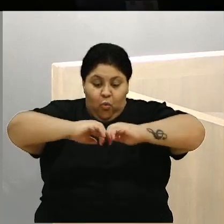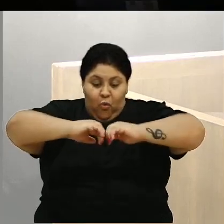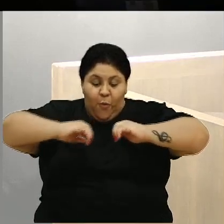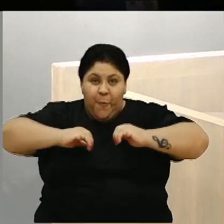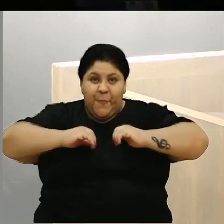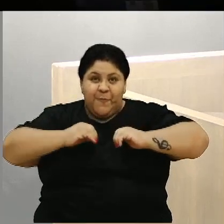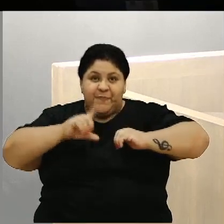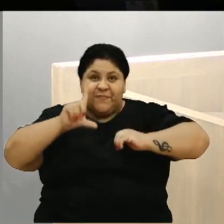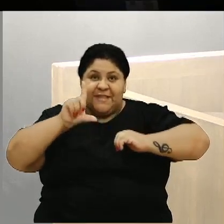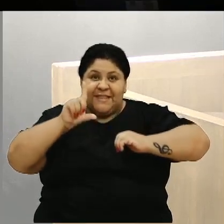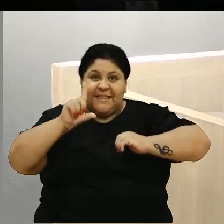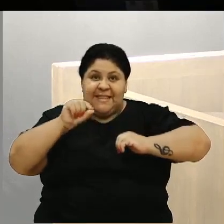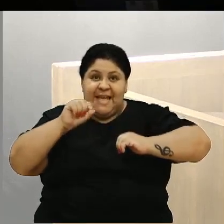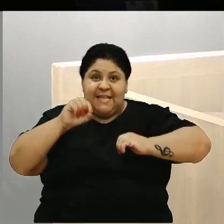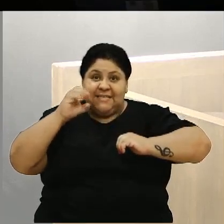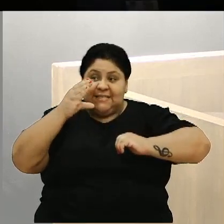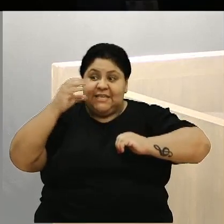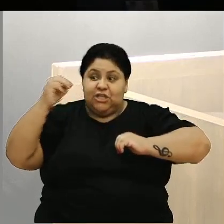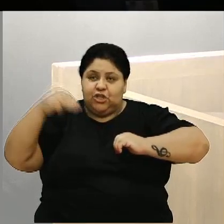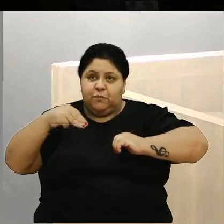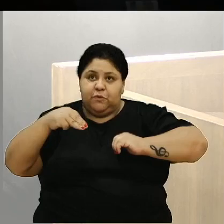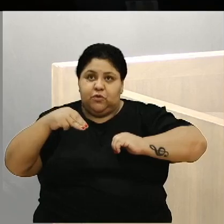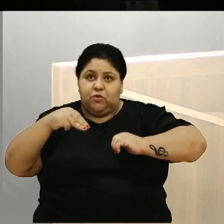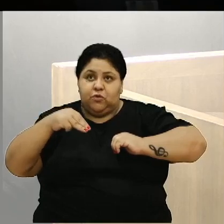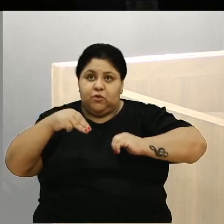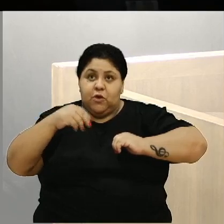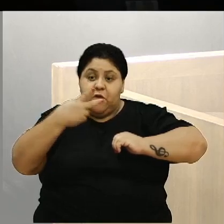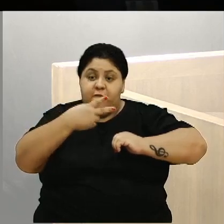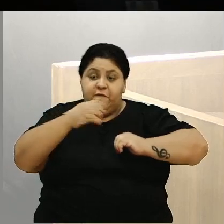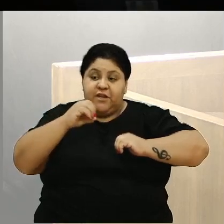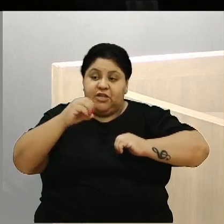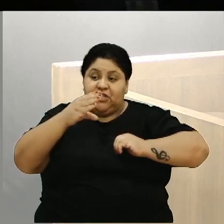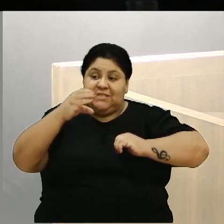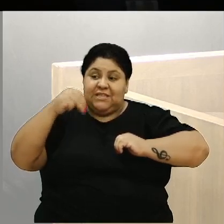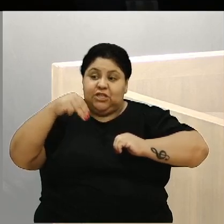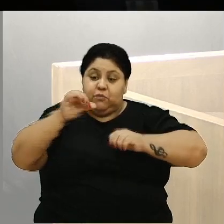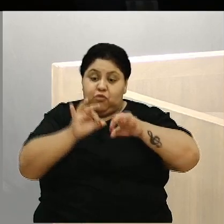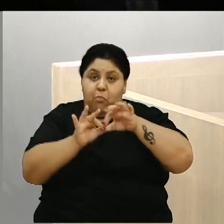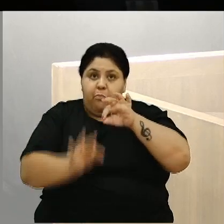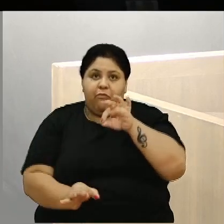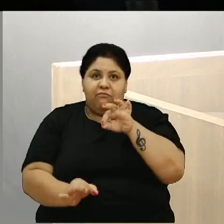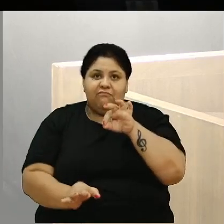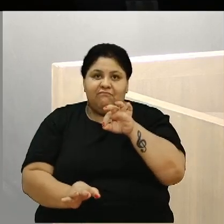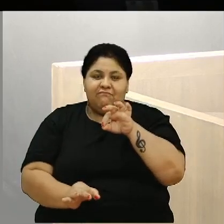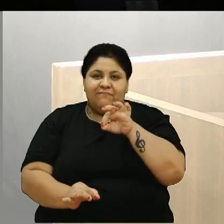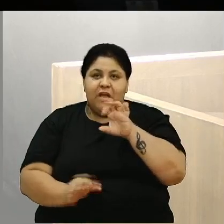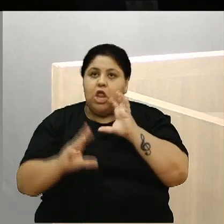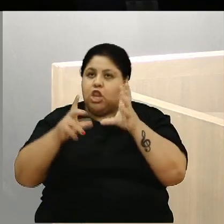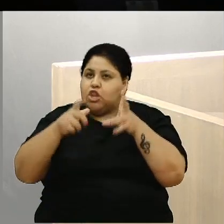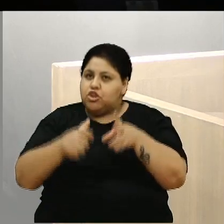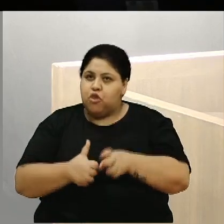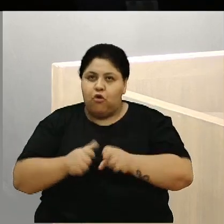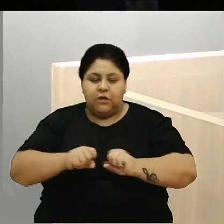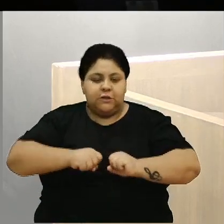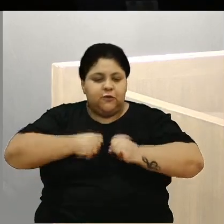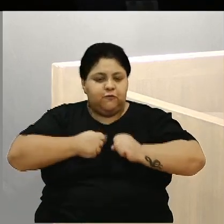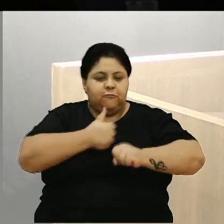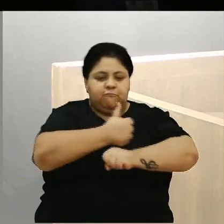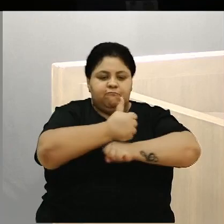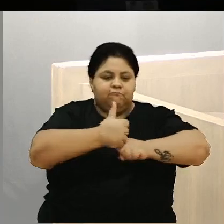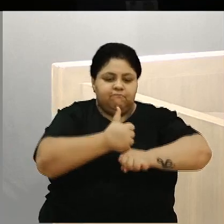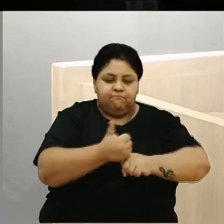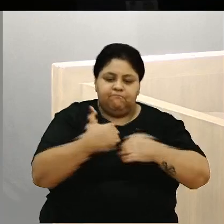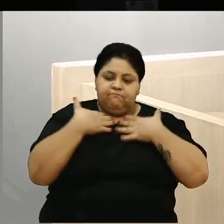centímetros, né, de profundidade. Ou seja, ali é uma situação que todos os esforços dos geólogos, da Secretaria de